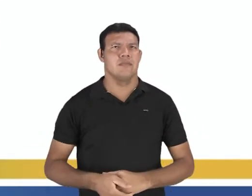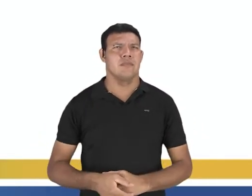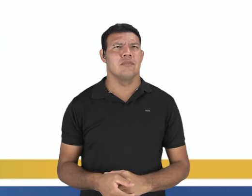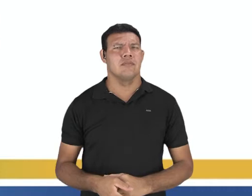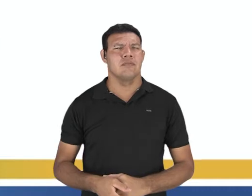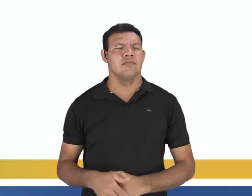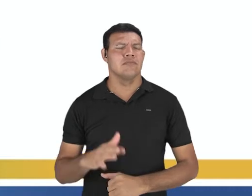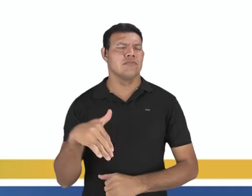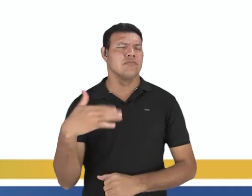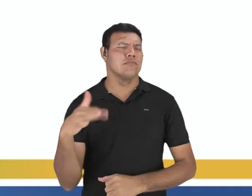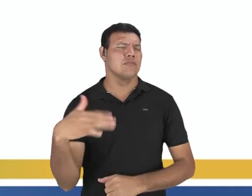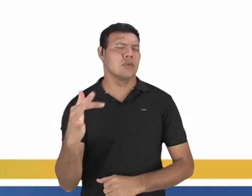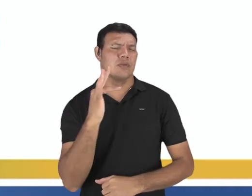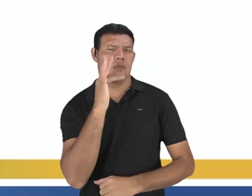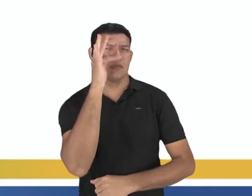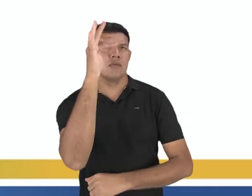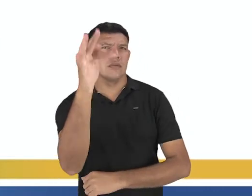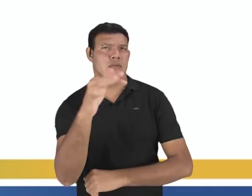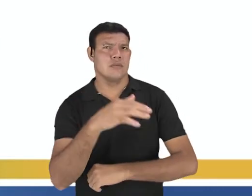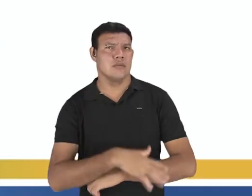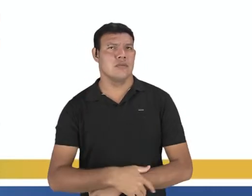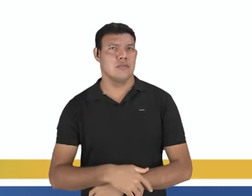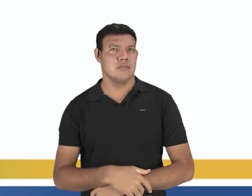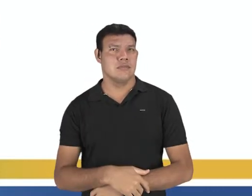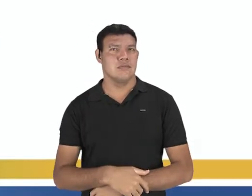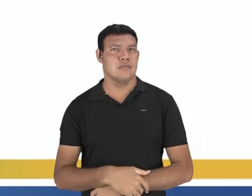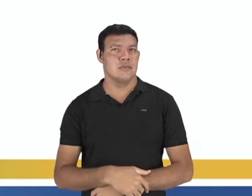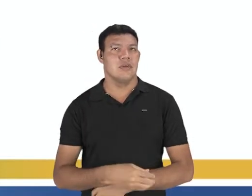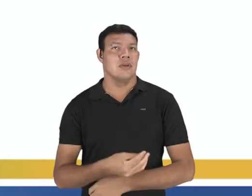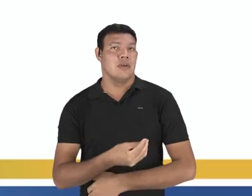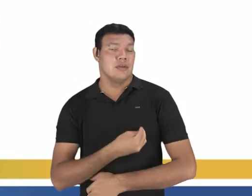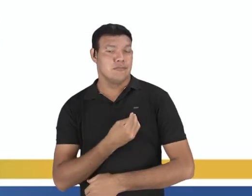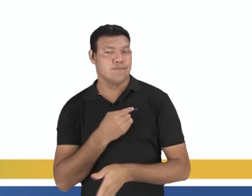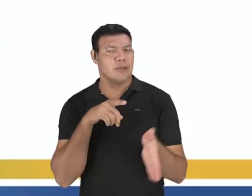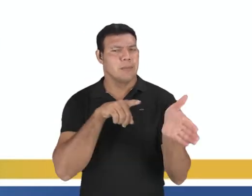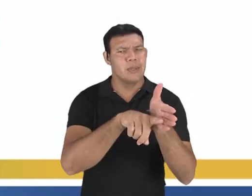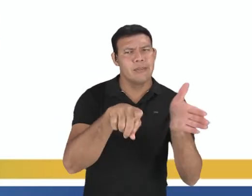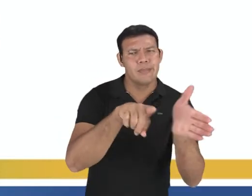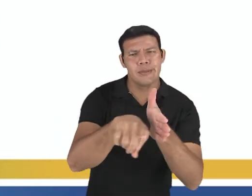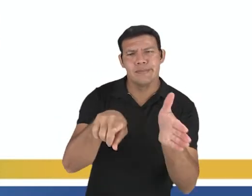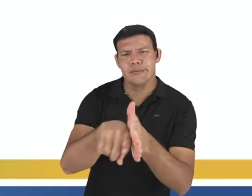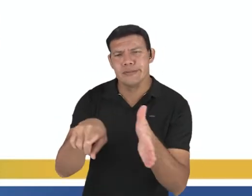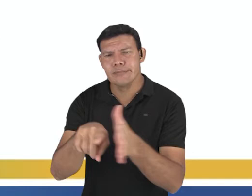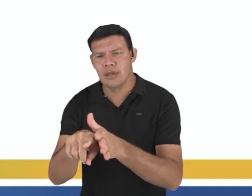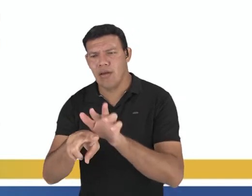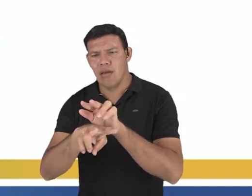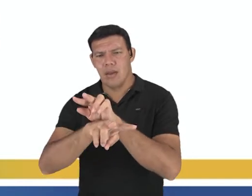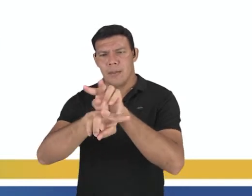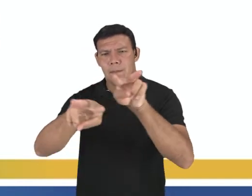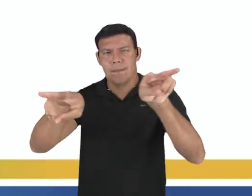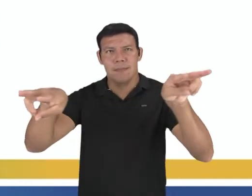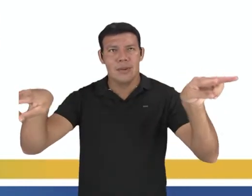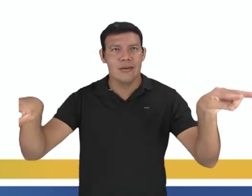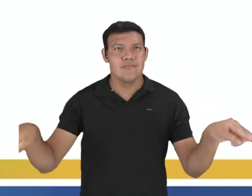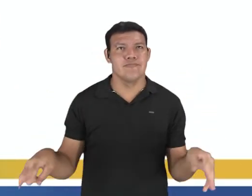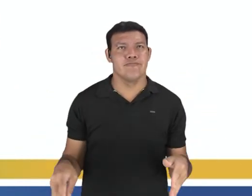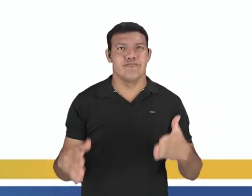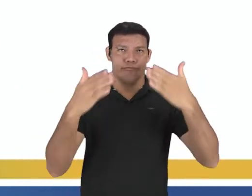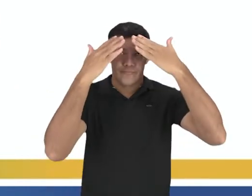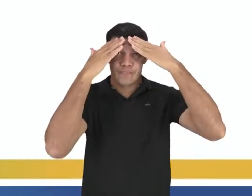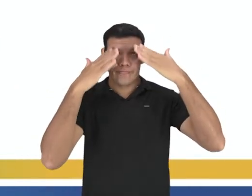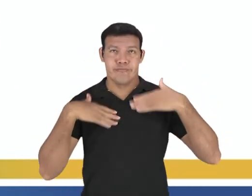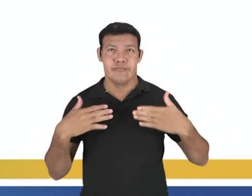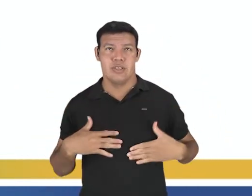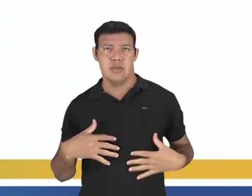vai ser quando crescer? Vivem perguntando em redor. Que é ser? É ter um corpo, um jeito, um